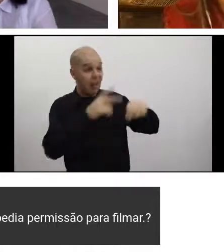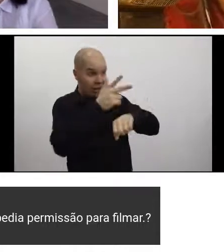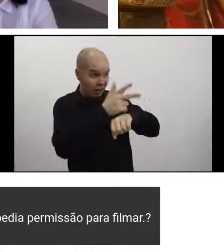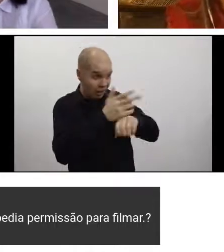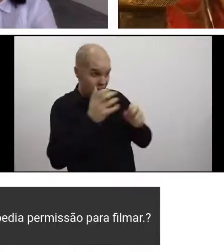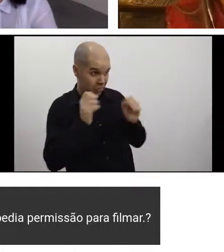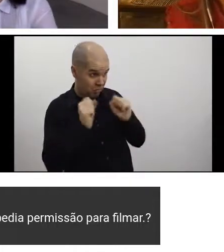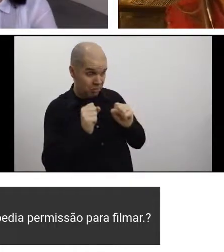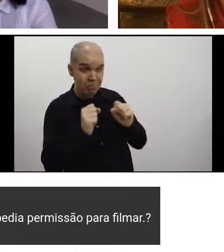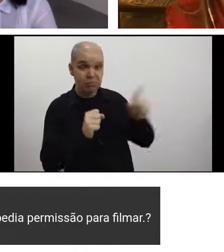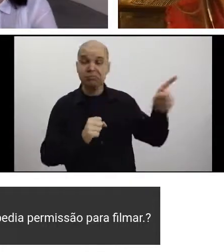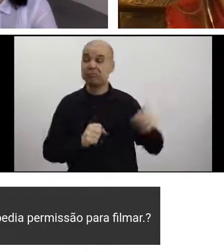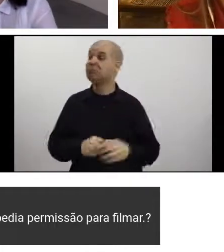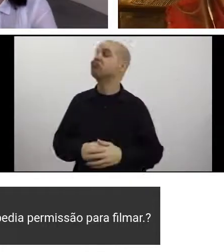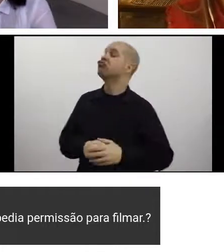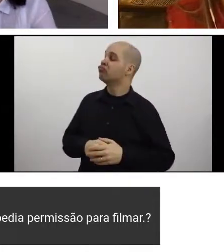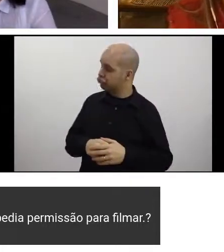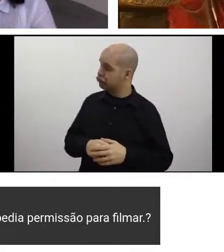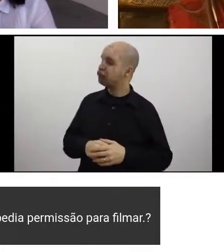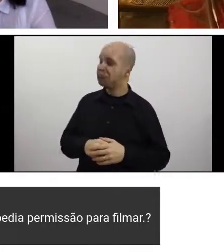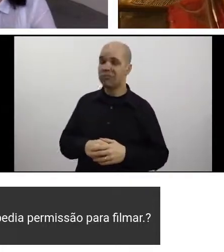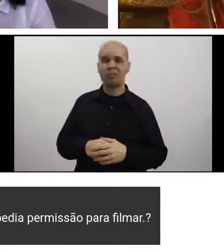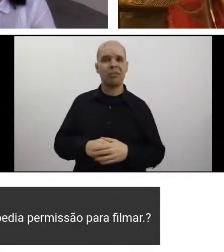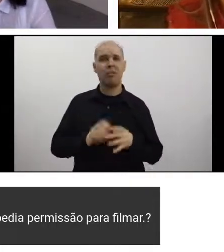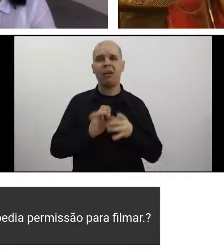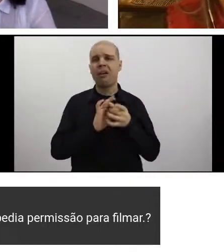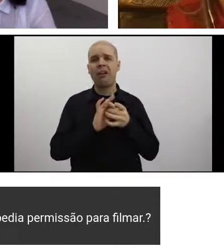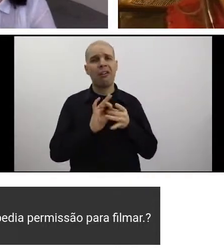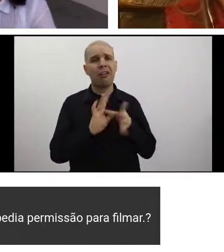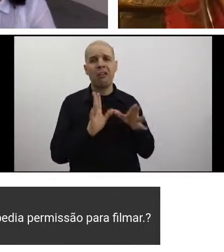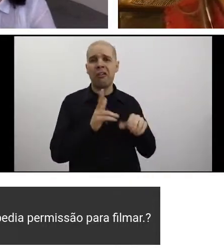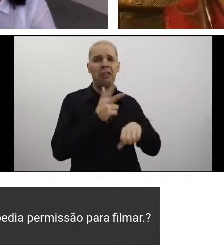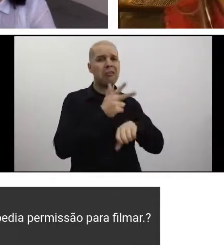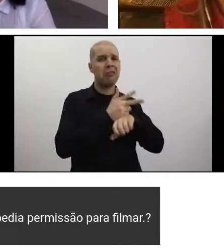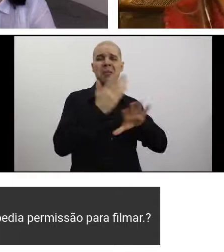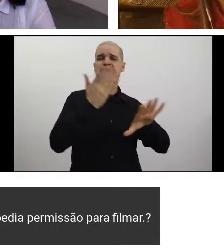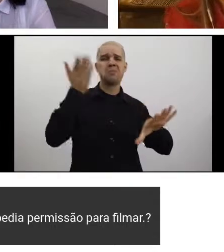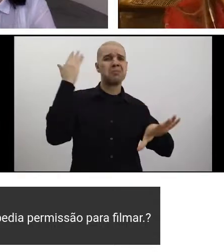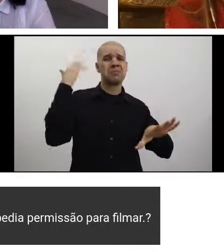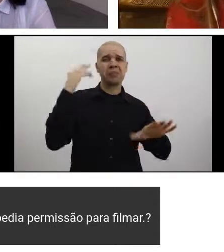ninguém falava sobre direitos de uso. Não, não, caso.